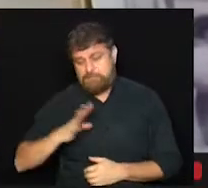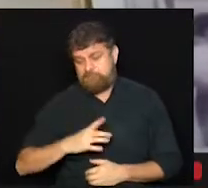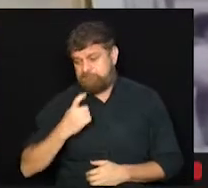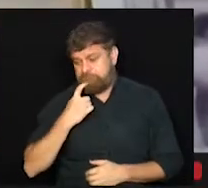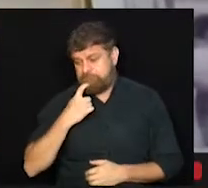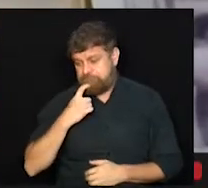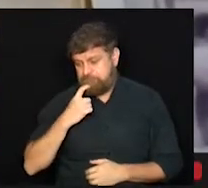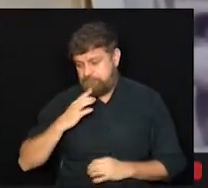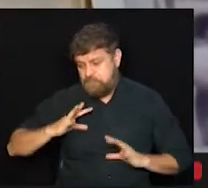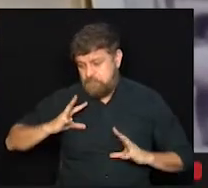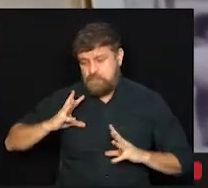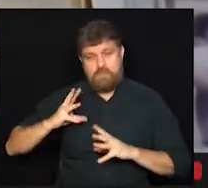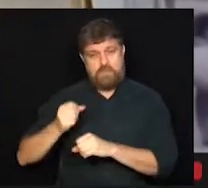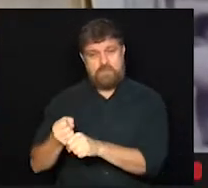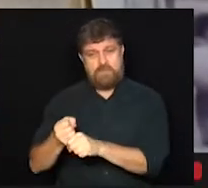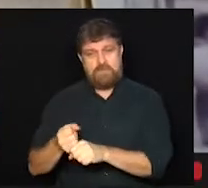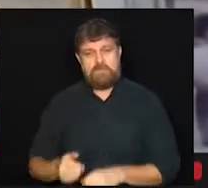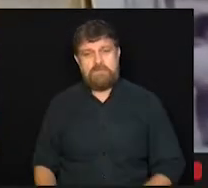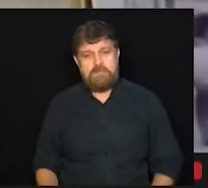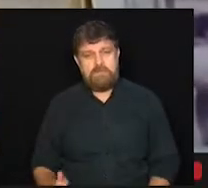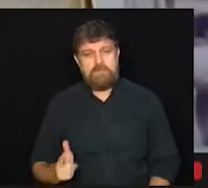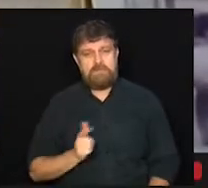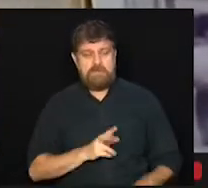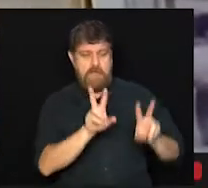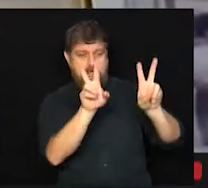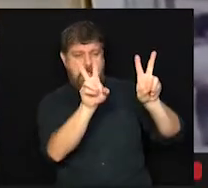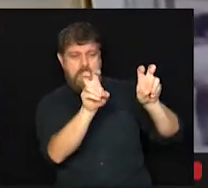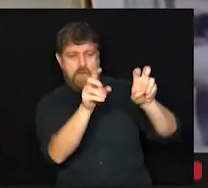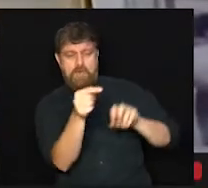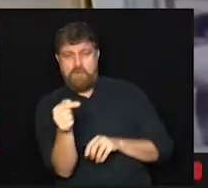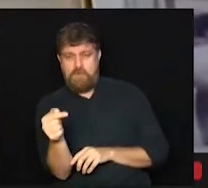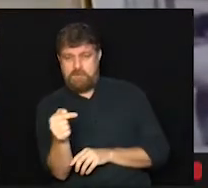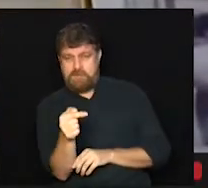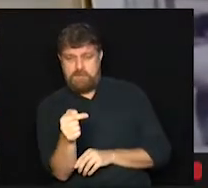todo. A respeito do